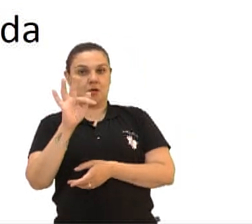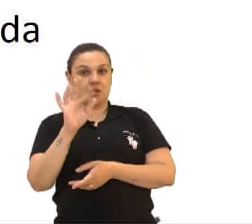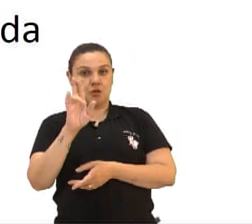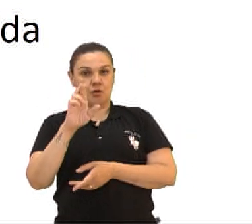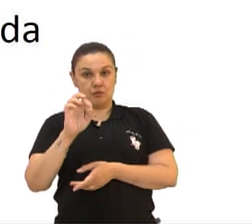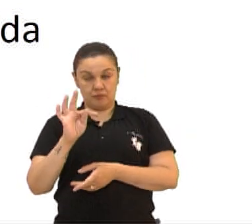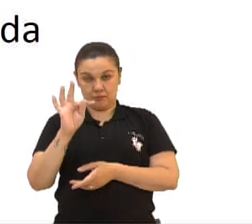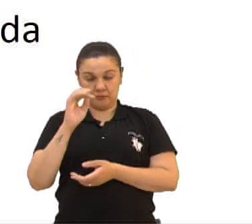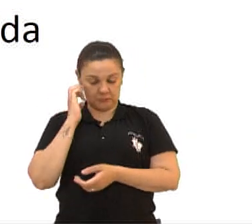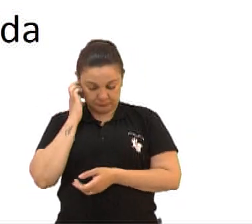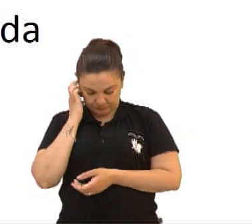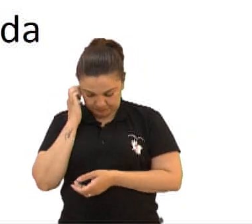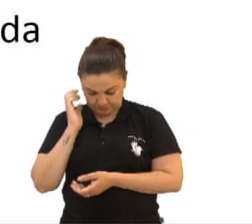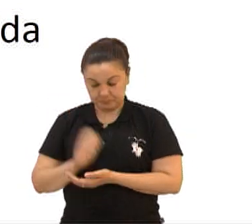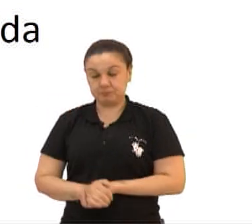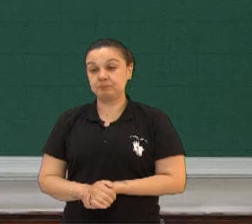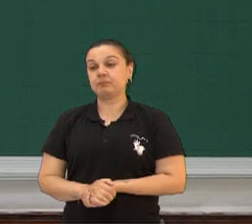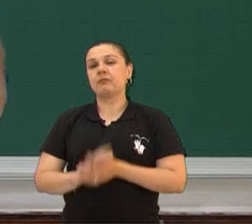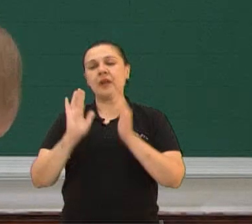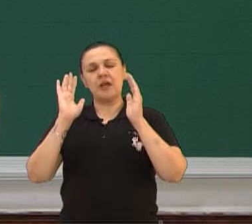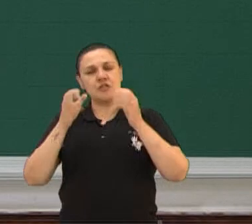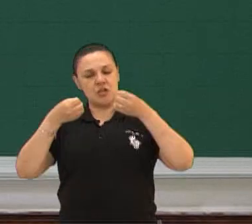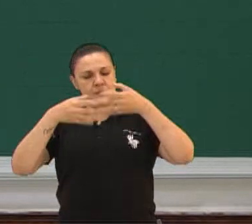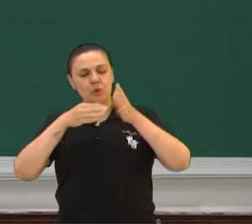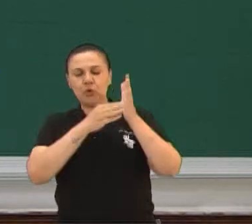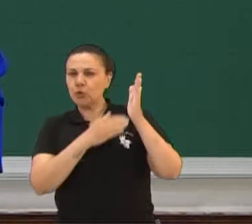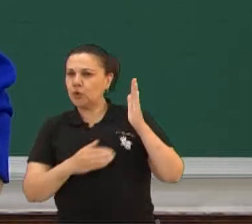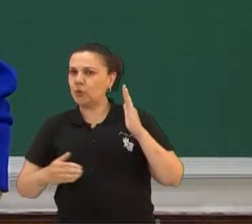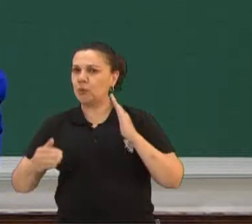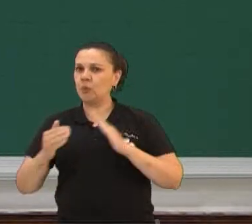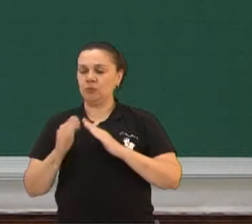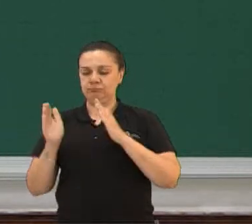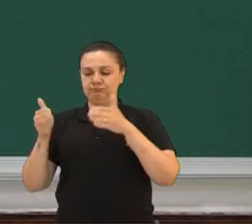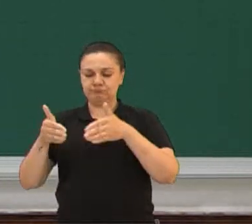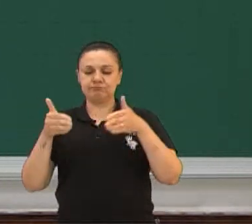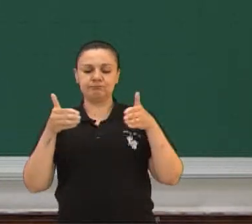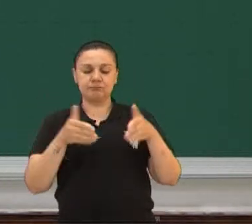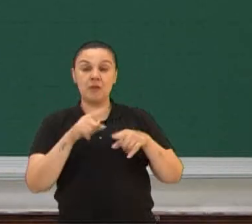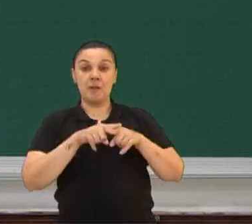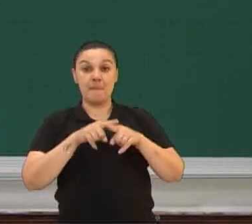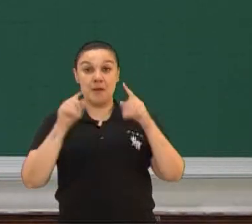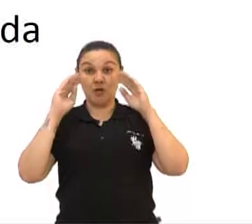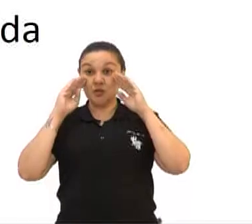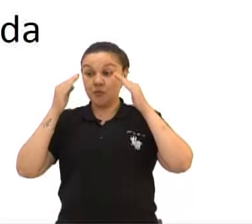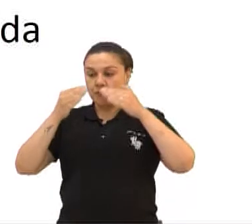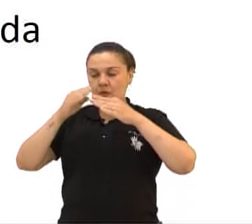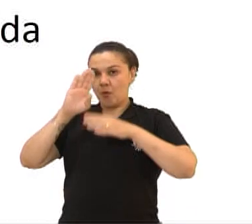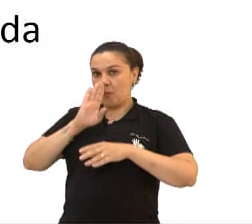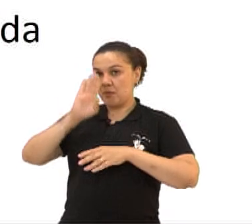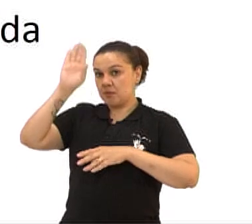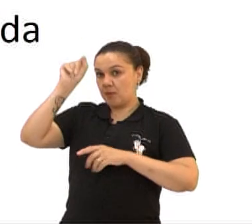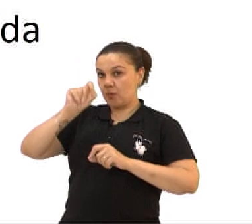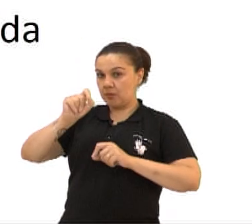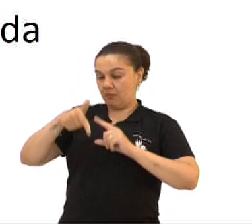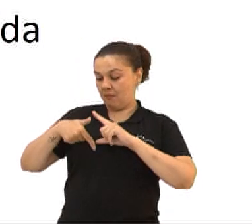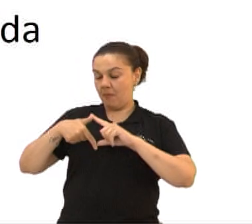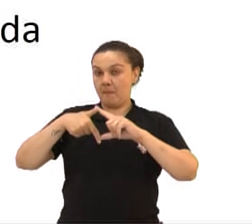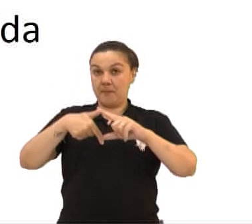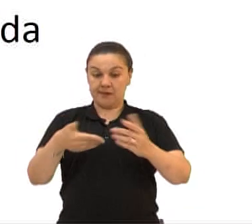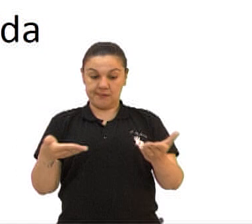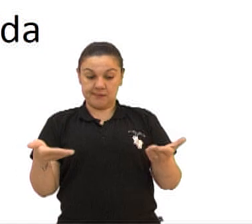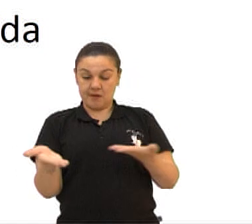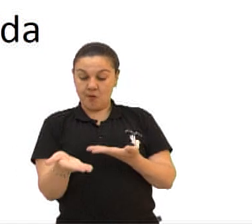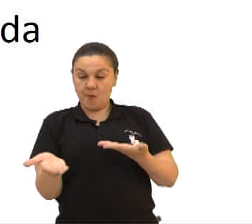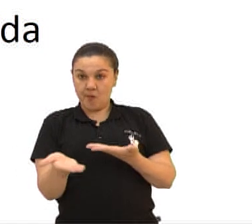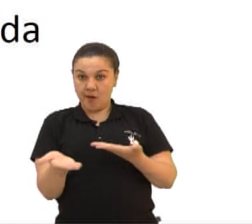Várias, né, a gente viu aqui que eles falaram sobre quase todas as áreas, mas o foco era no padrão contemporâneo e